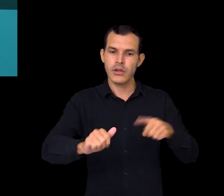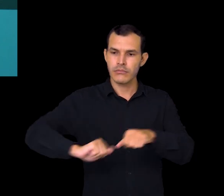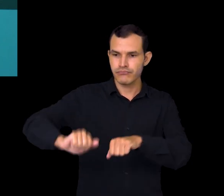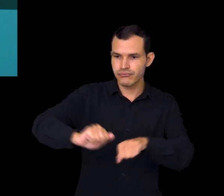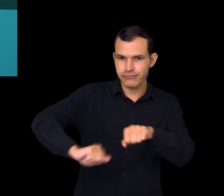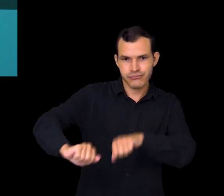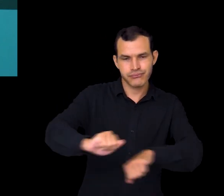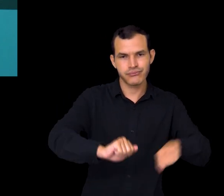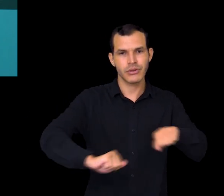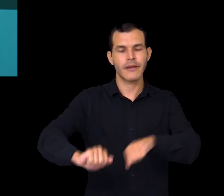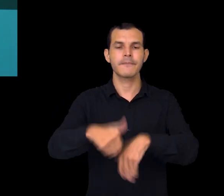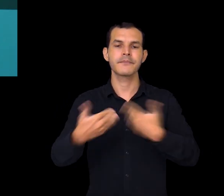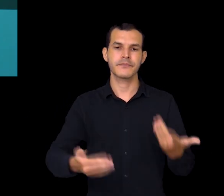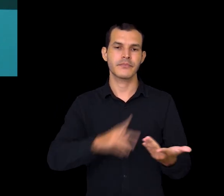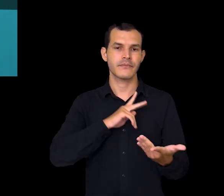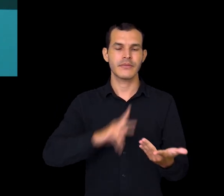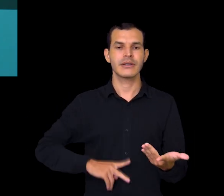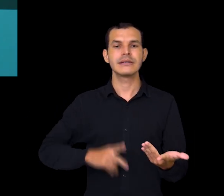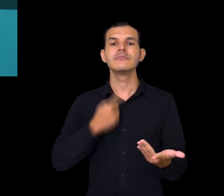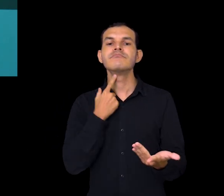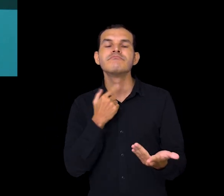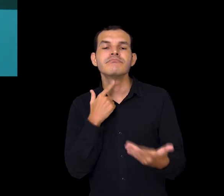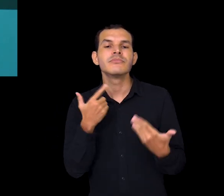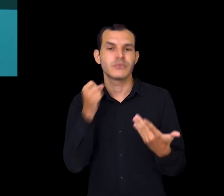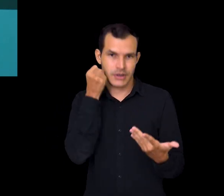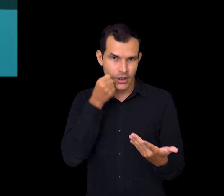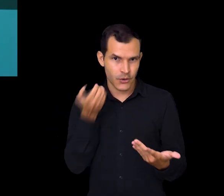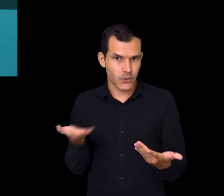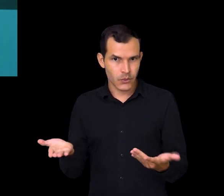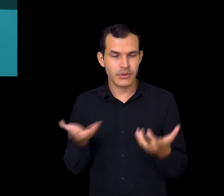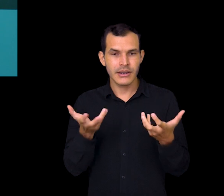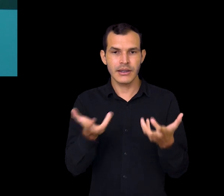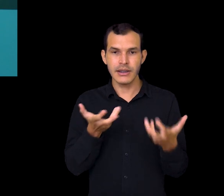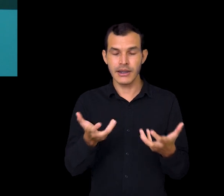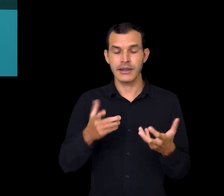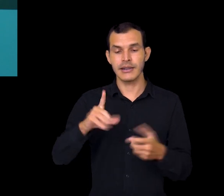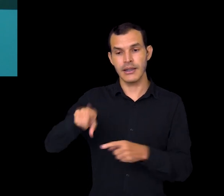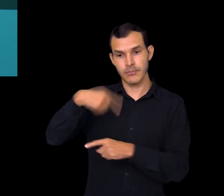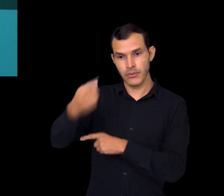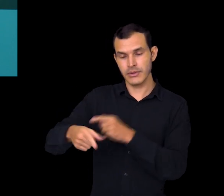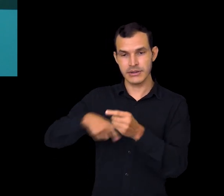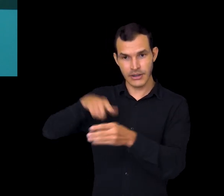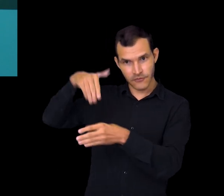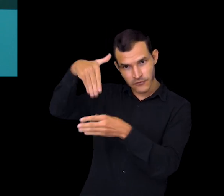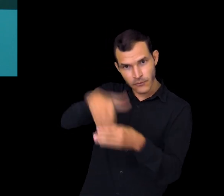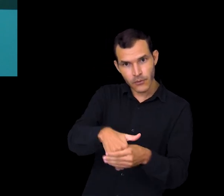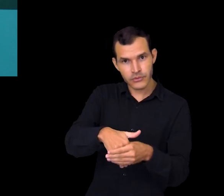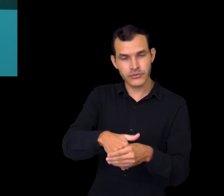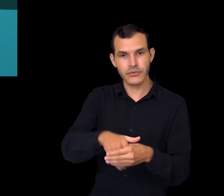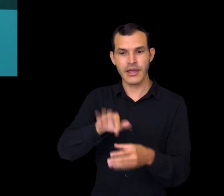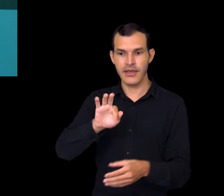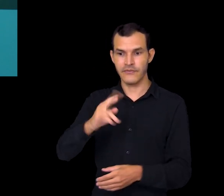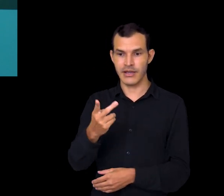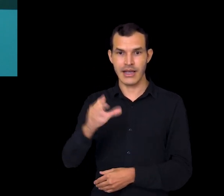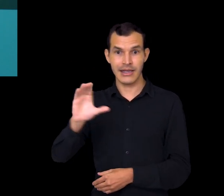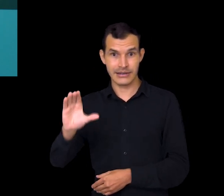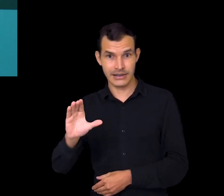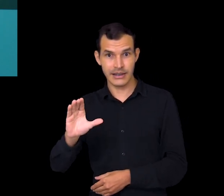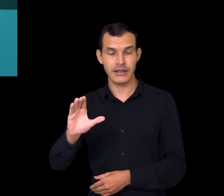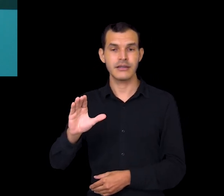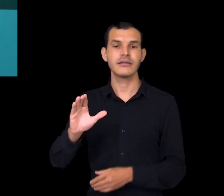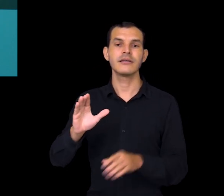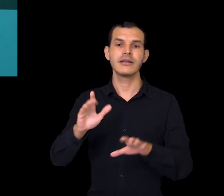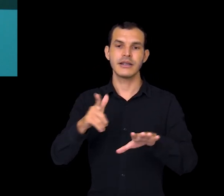Antônio Carlos Magalhães, de que na reeleição o Fernando Henrique descesse ali já com aquele laguinho pronto, se realizou. Nós